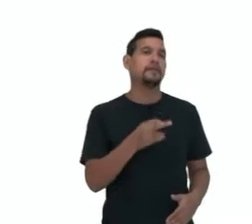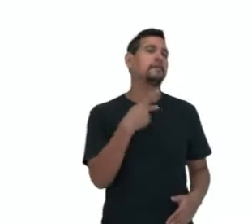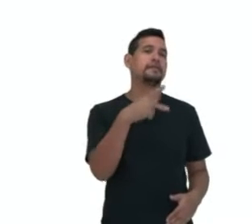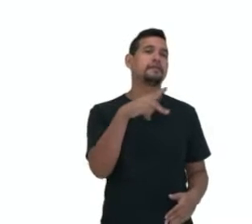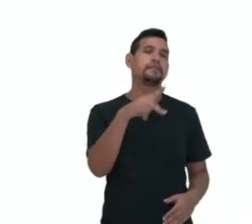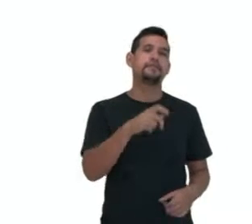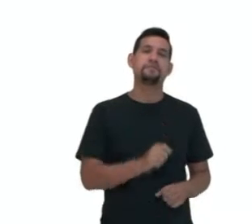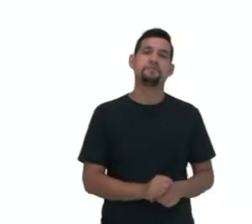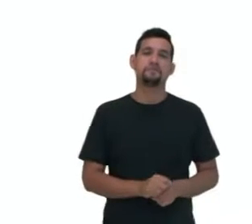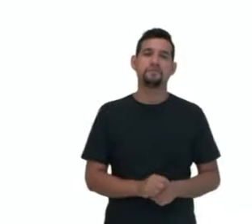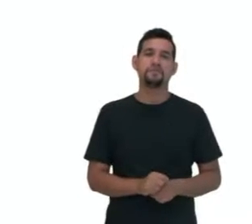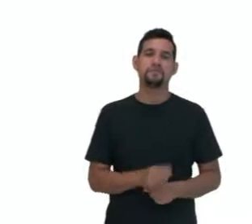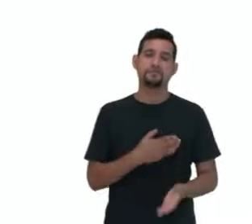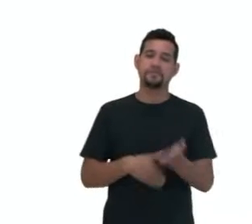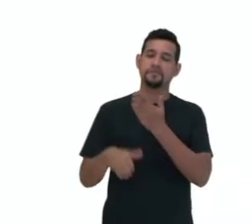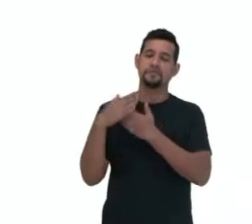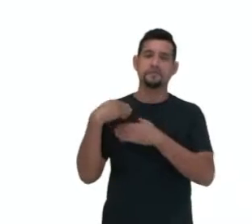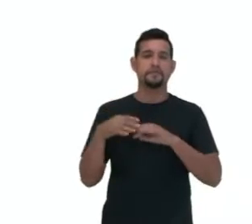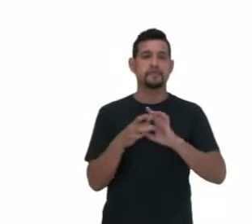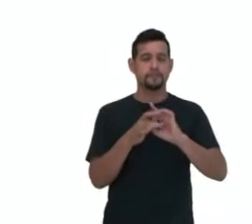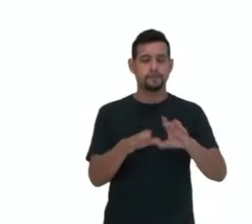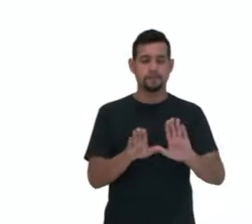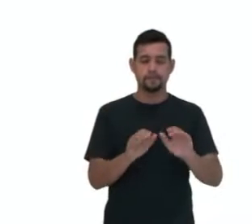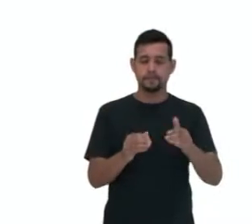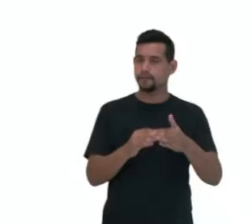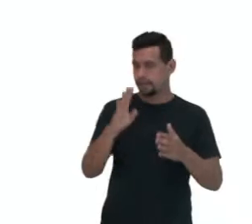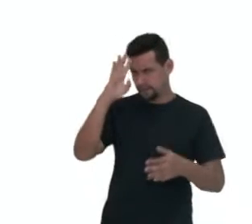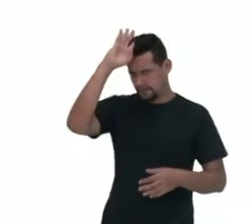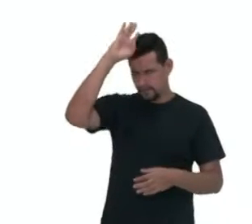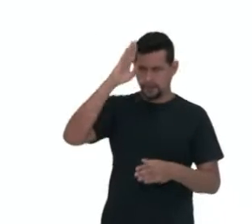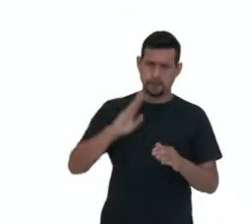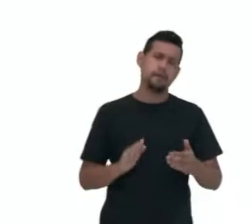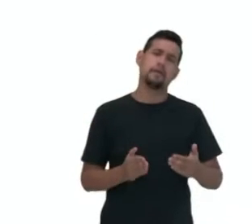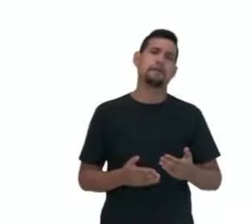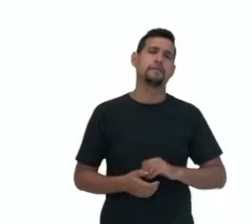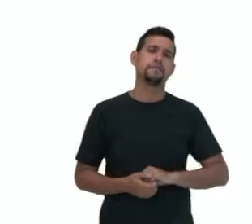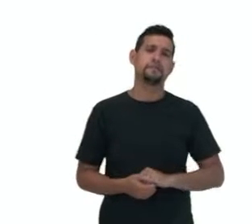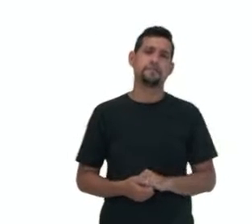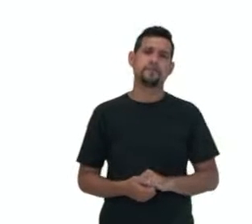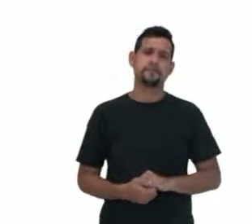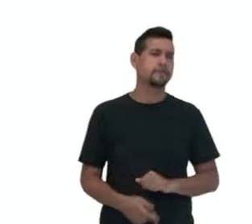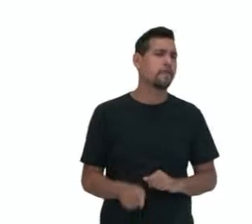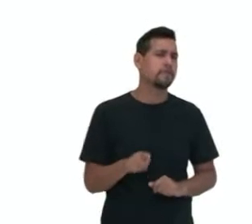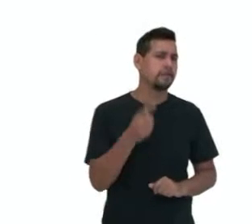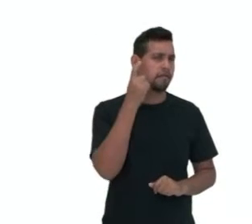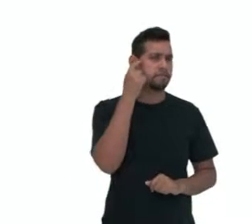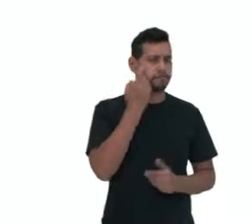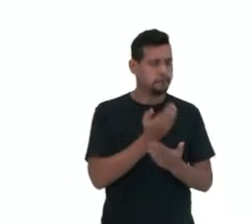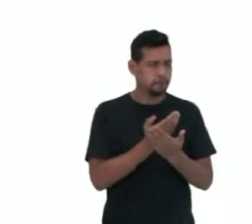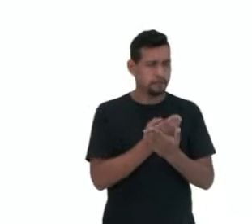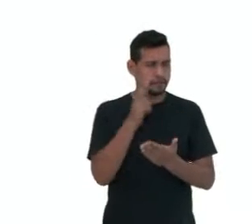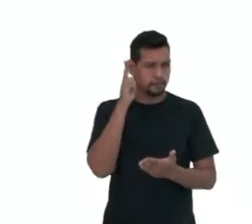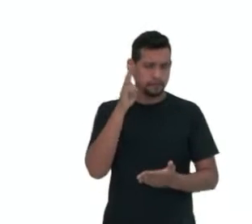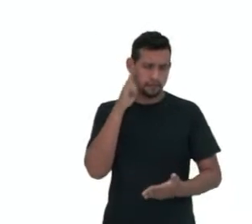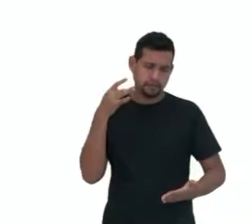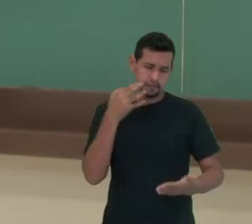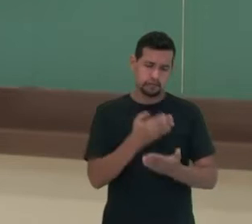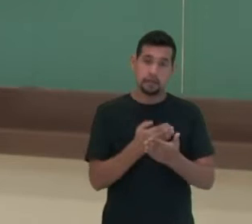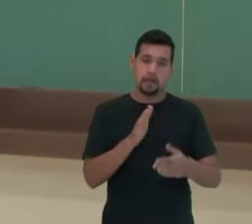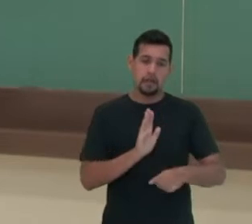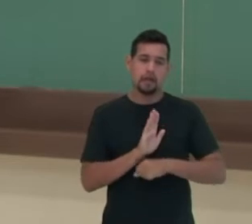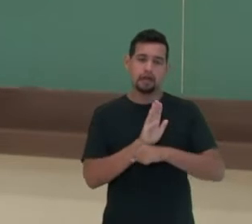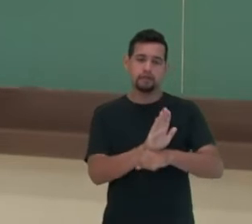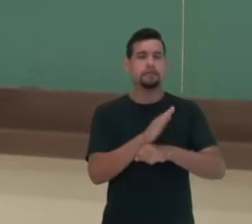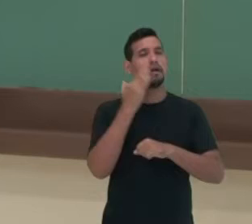que foi deixado pelo Império Romano nos dias atuais? Você considera que estudar a história do Império Romano ajuda a